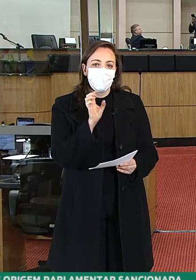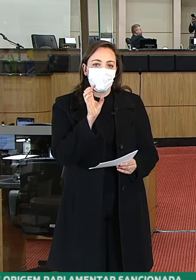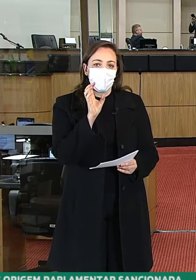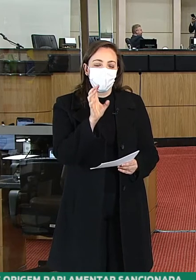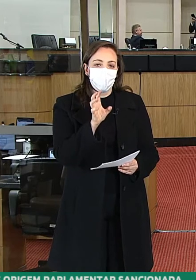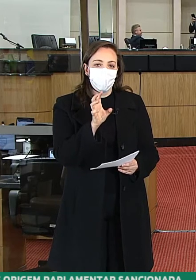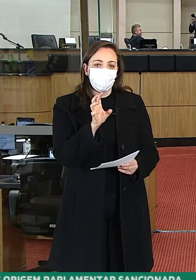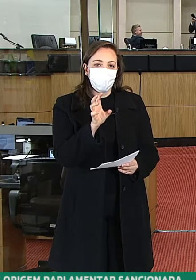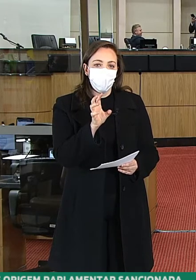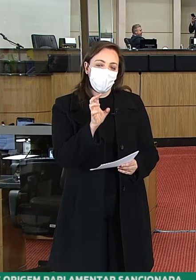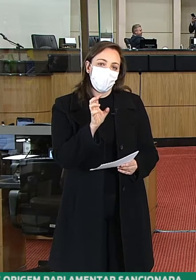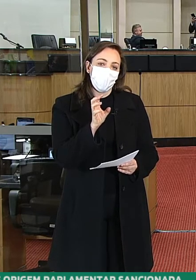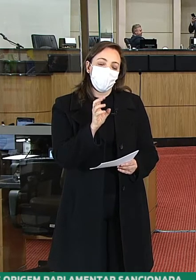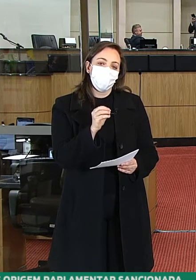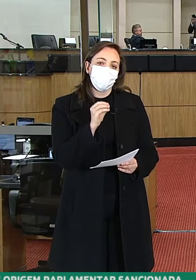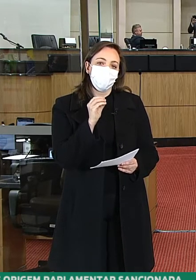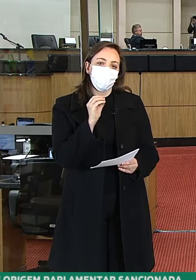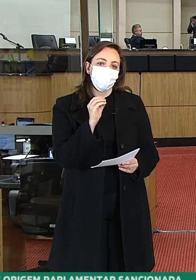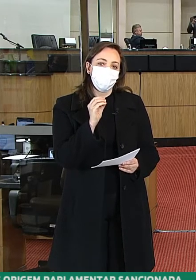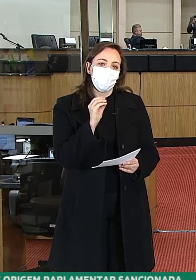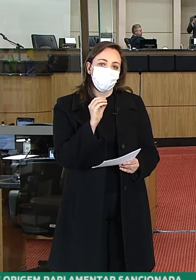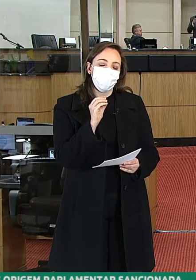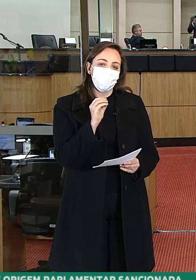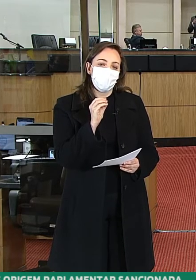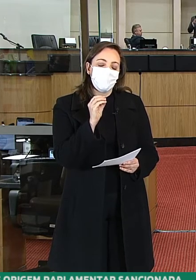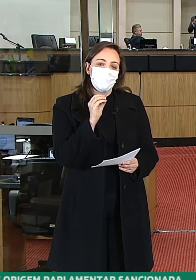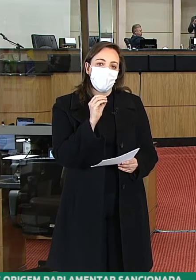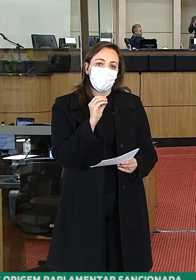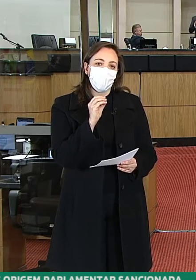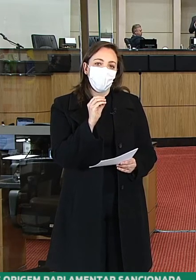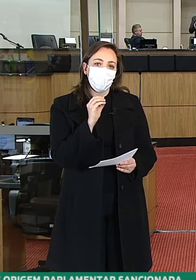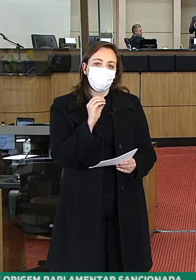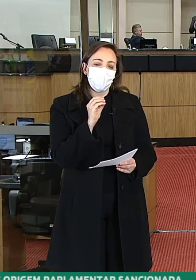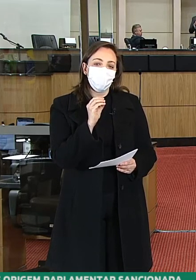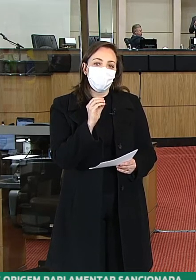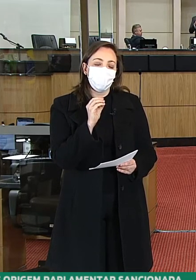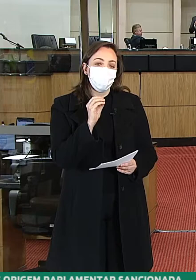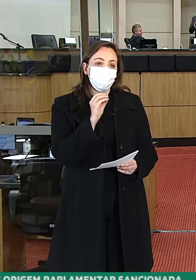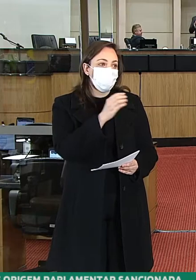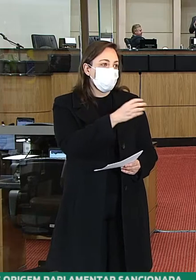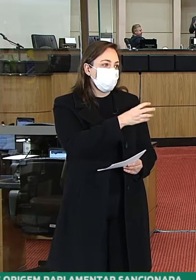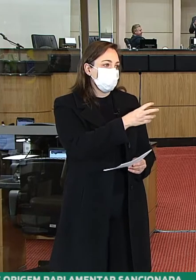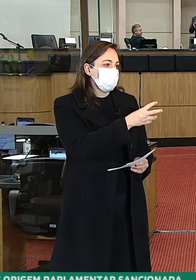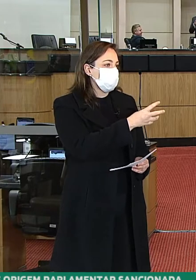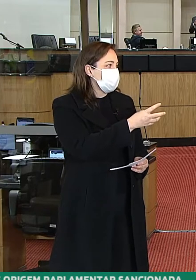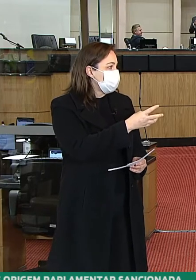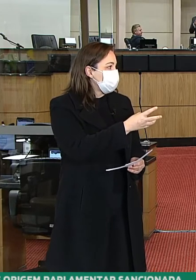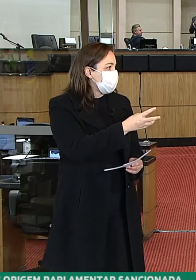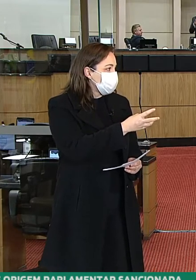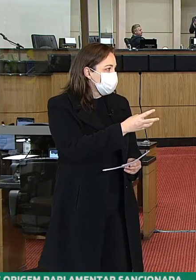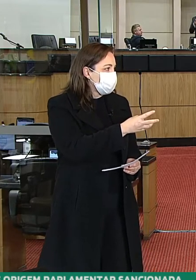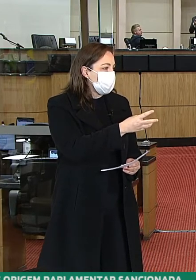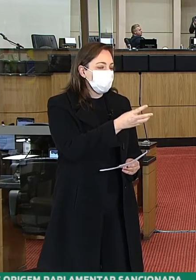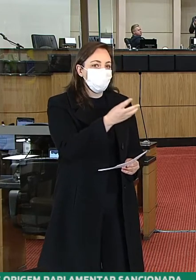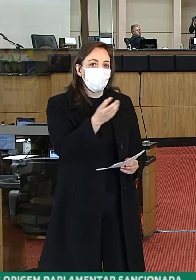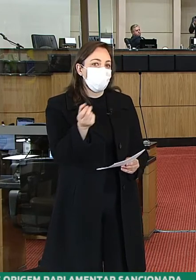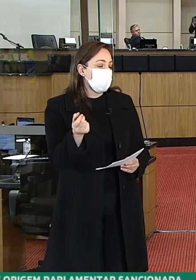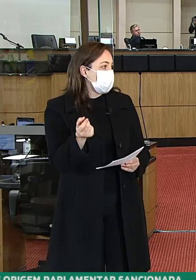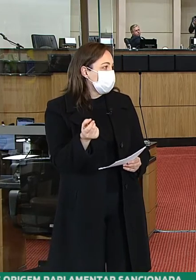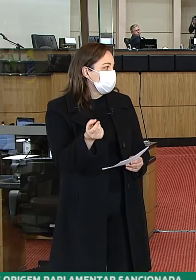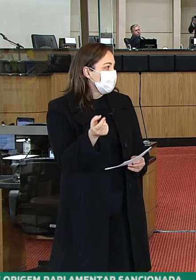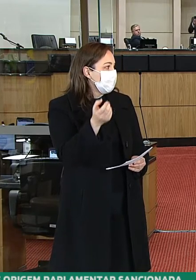que determina, né, que é o transtorno do espectro autista. Então, agora valendo para, por exemplo, usando um exemplo prático, né,